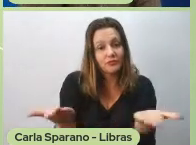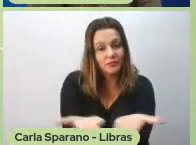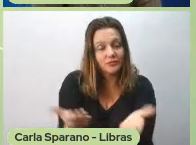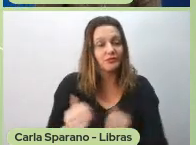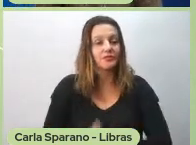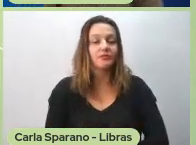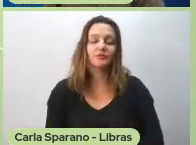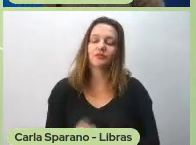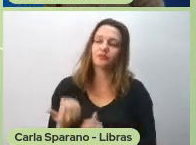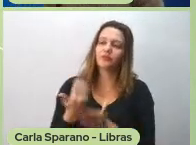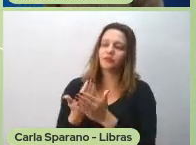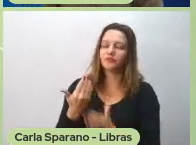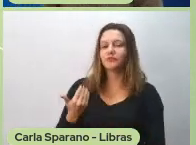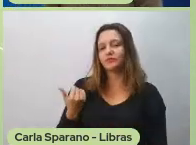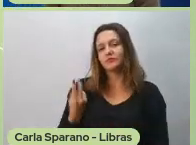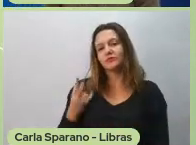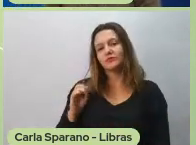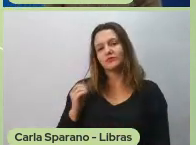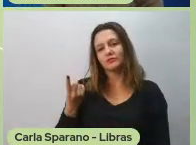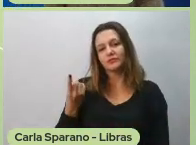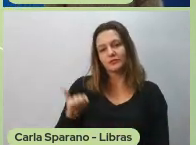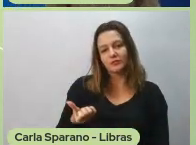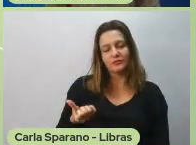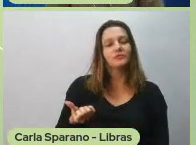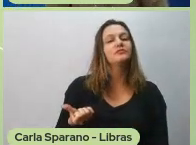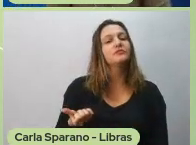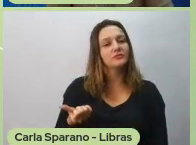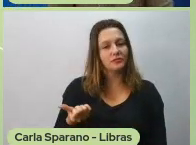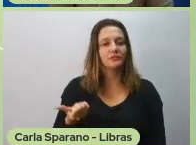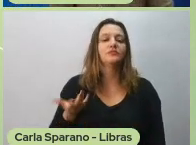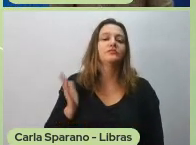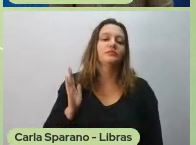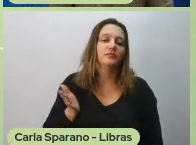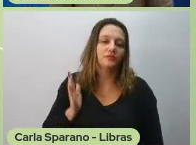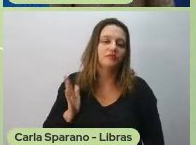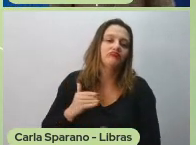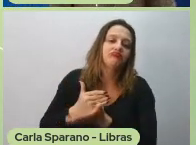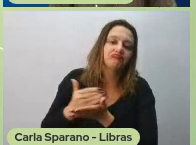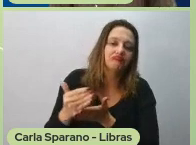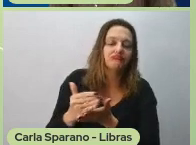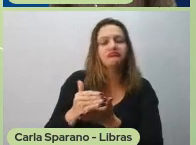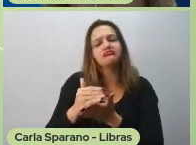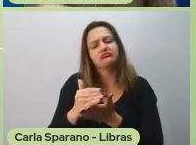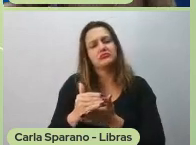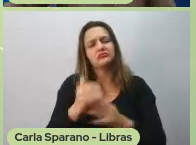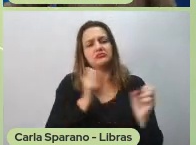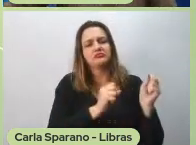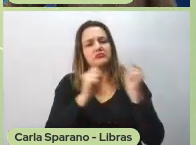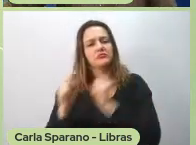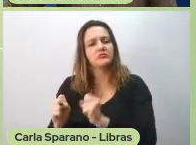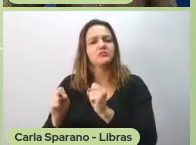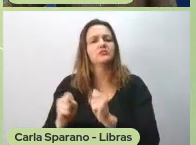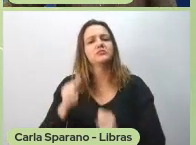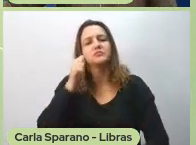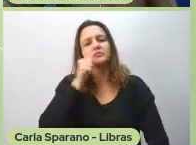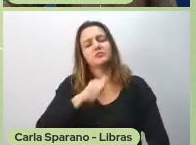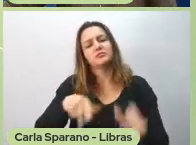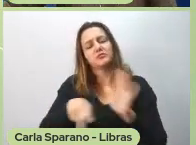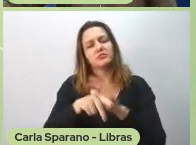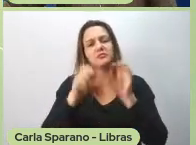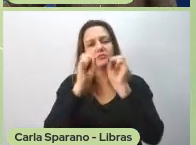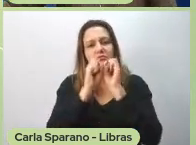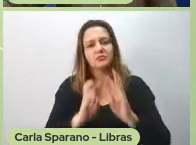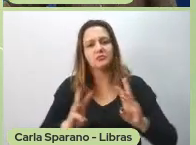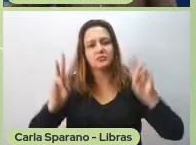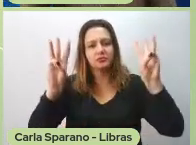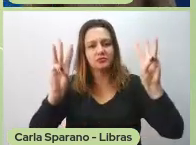Desde 2016, na verdade, a gente é signatário dos princípios de empoderamento feminino da ONU, mas a gente estabeleceu um programa